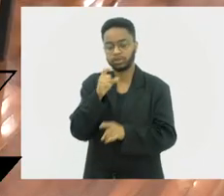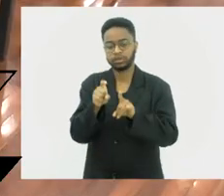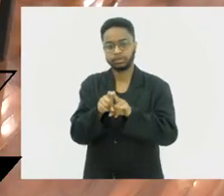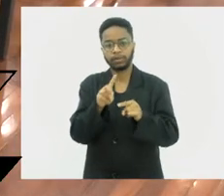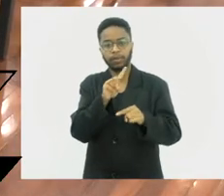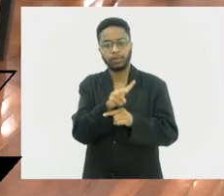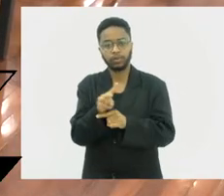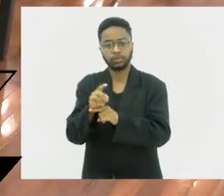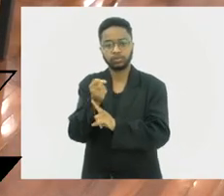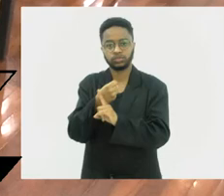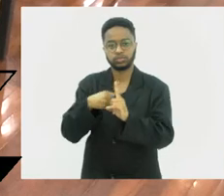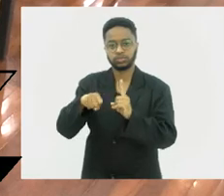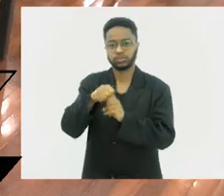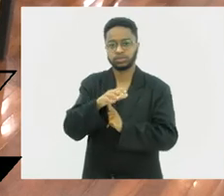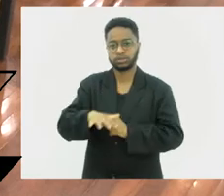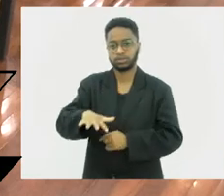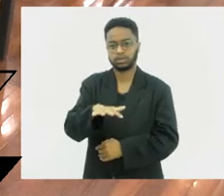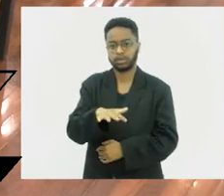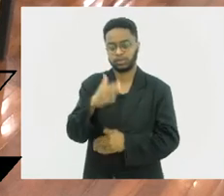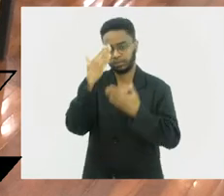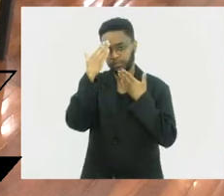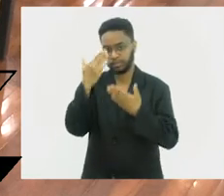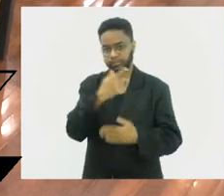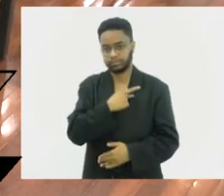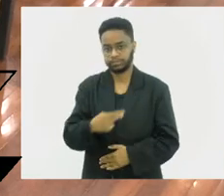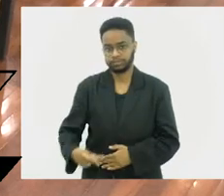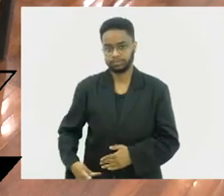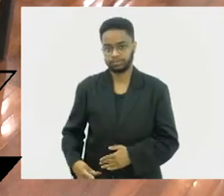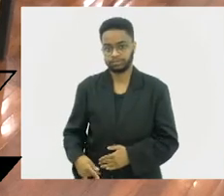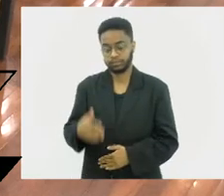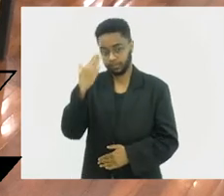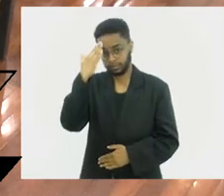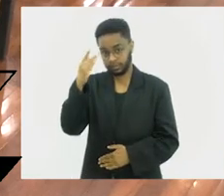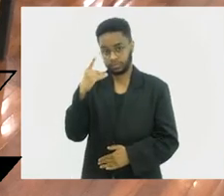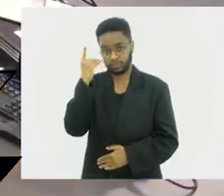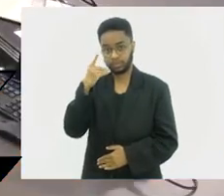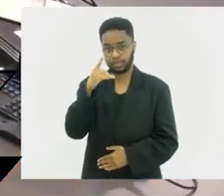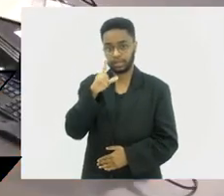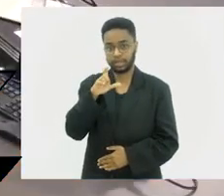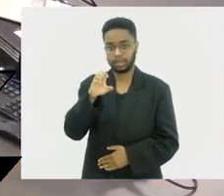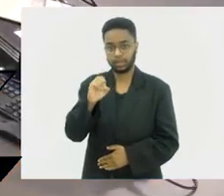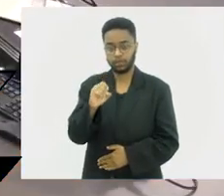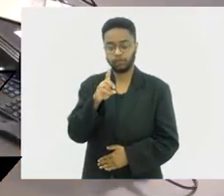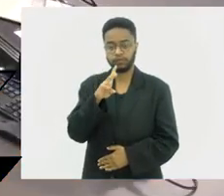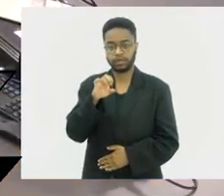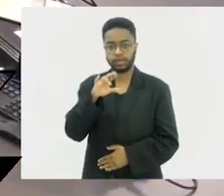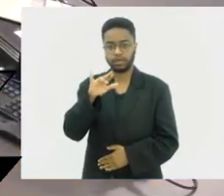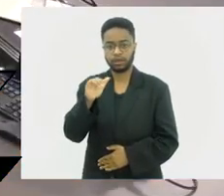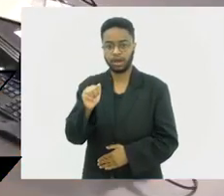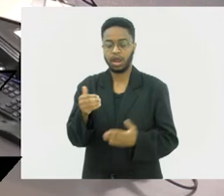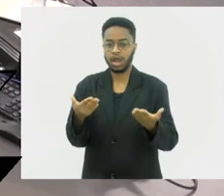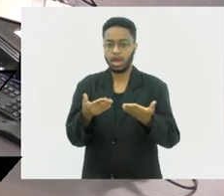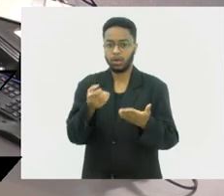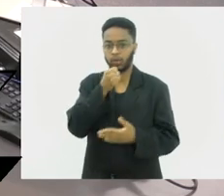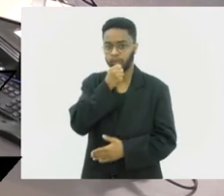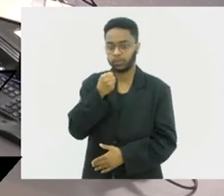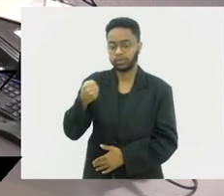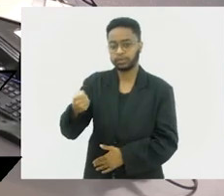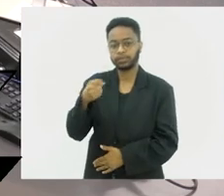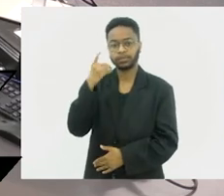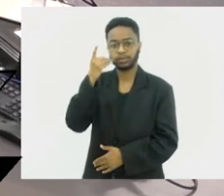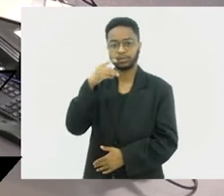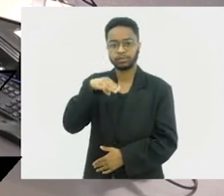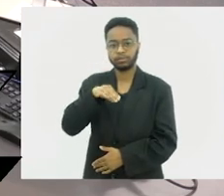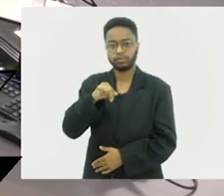proteger a sociedade. Obrigado, presidente. Obrigado, presidente. Deputado Léo Vieira. Passo a palavra para o nobre deputado